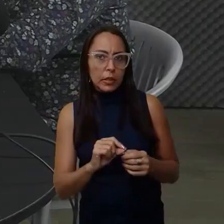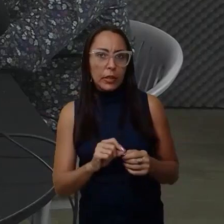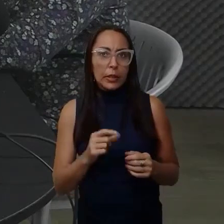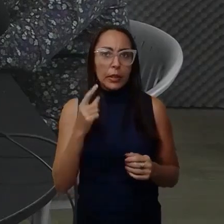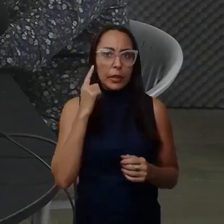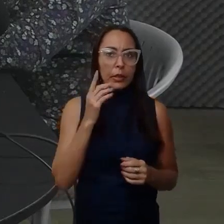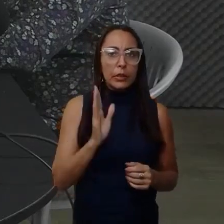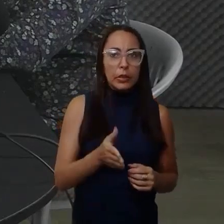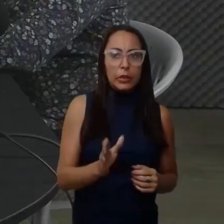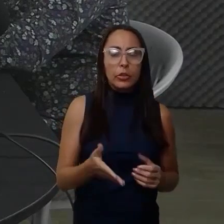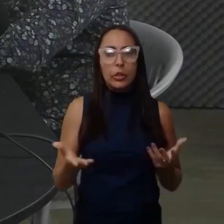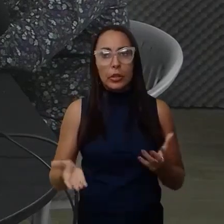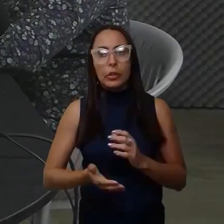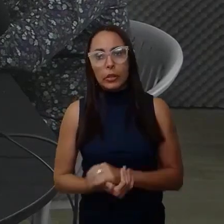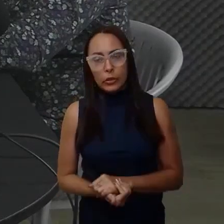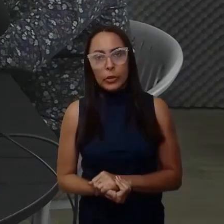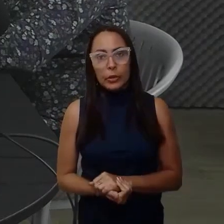já diz muita coisa, né? De como